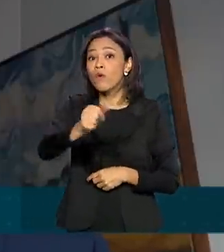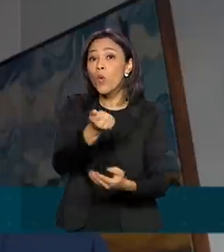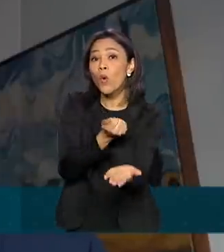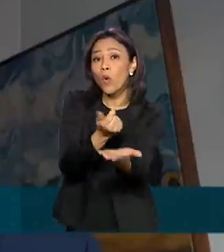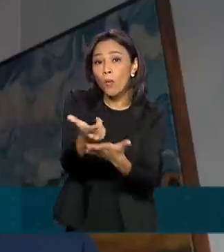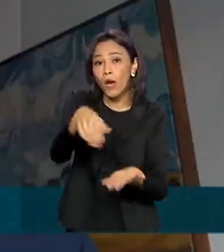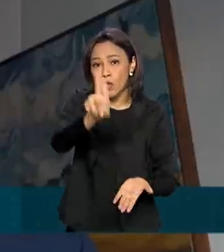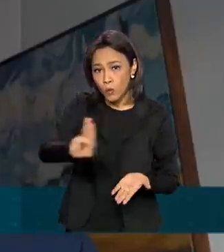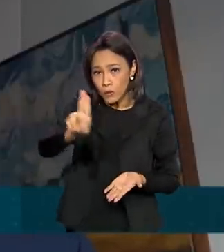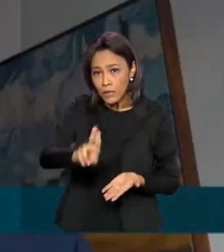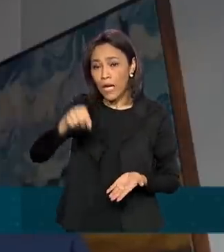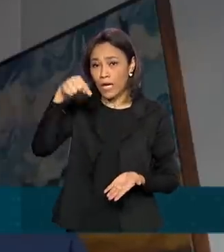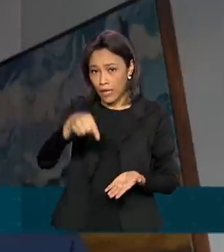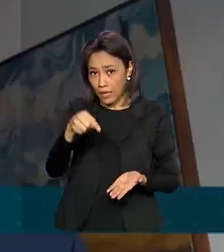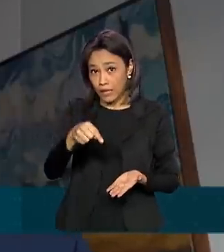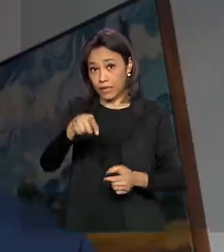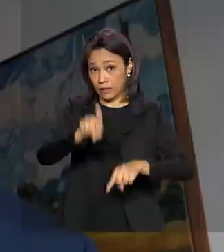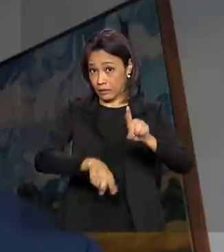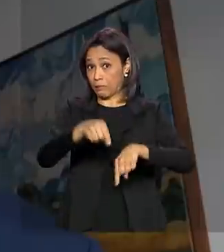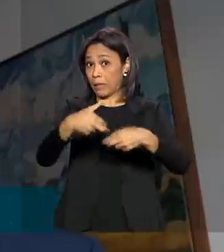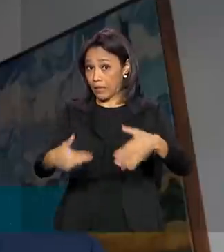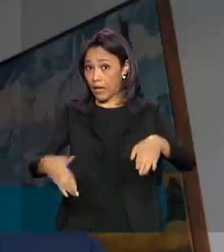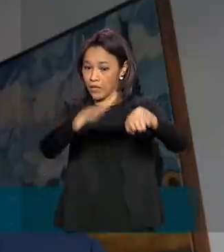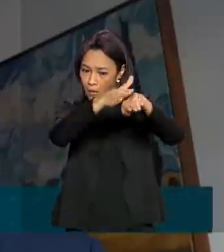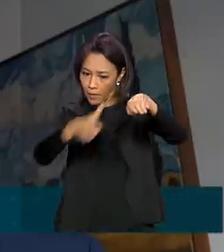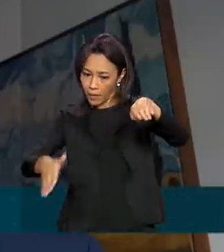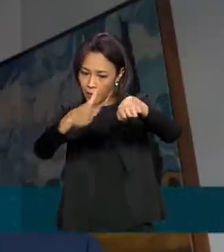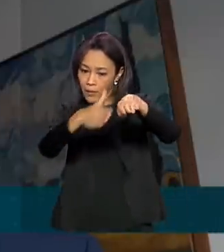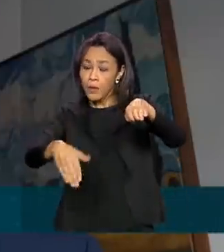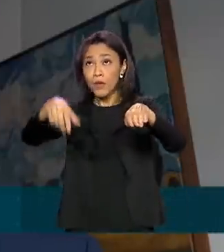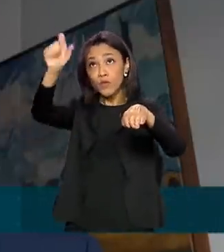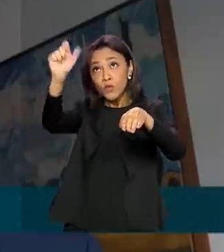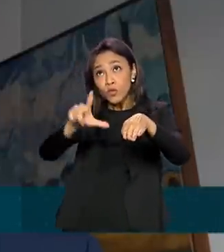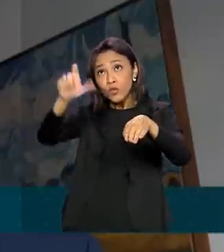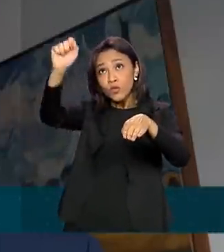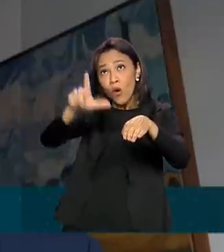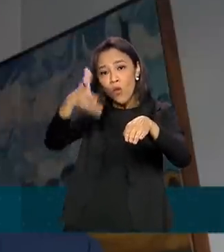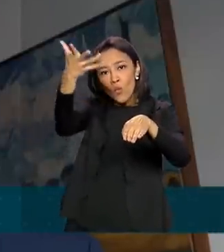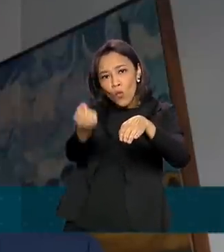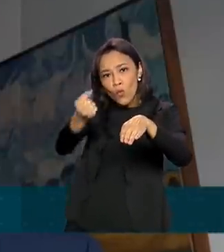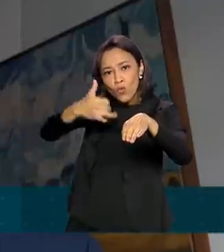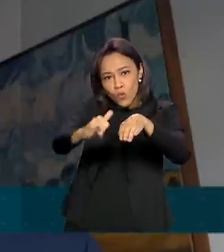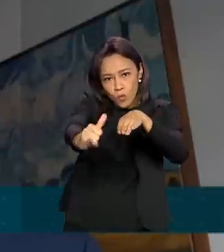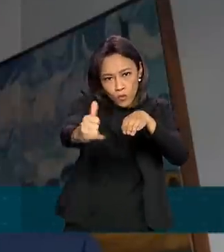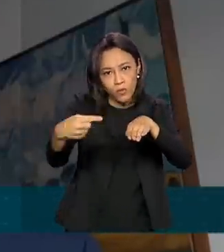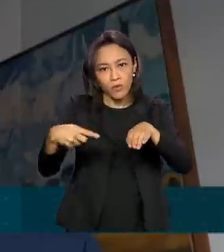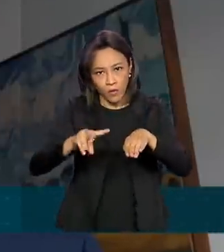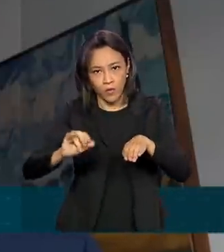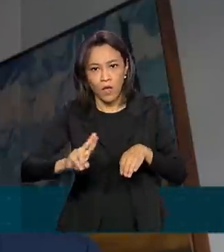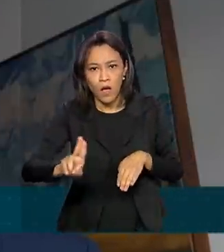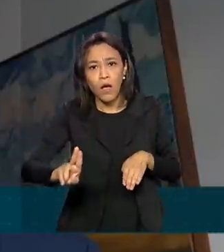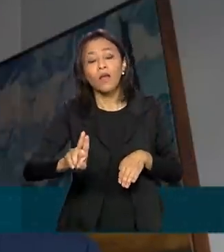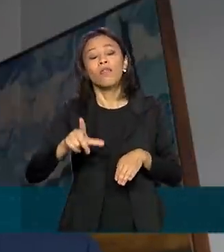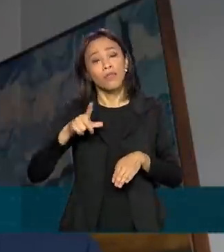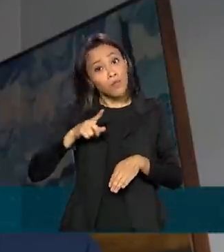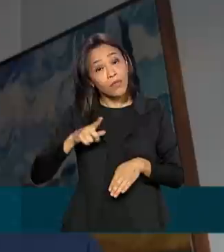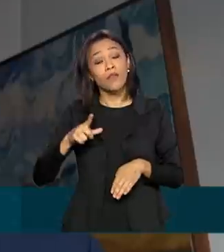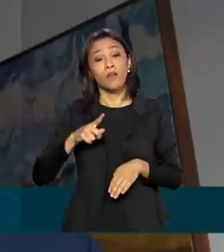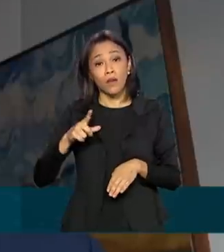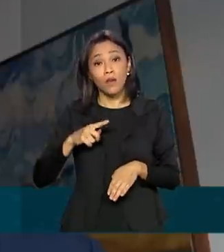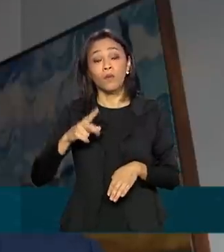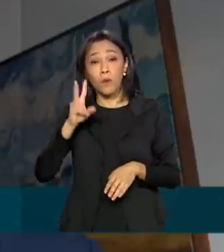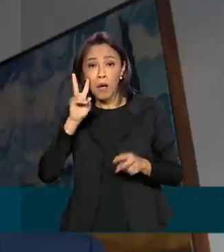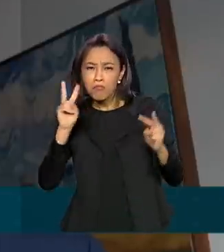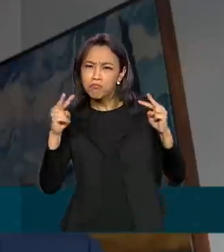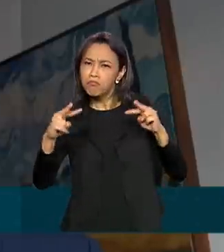equipamentos e componentes que estão dentre esses beneficiados pelo ex-tarifário, existe uma visão positiva de que isso